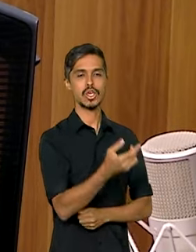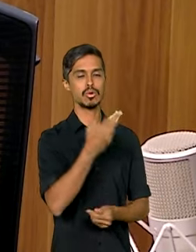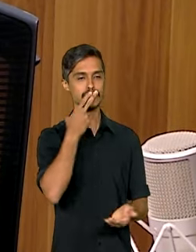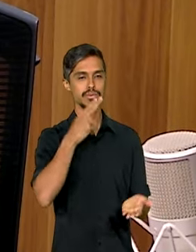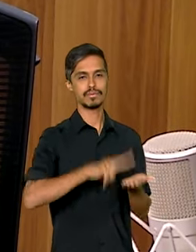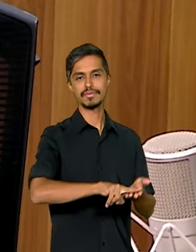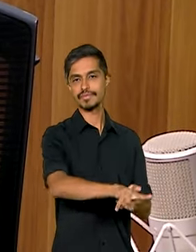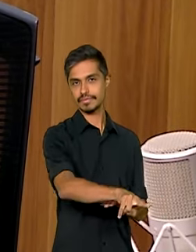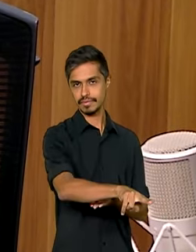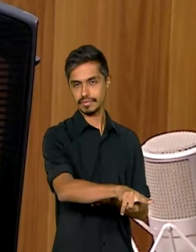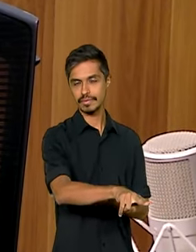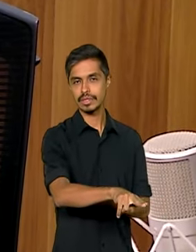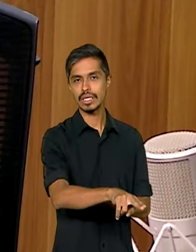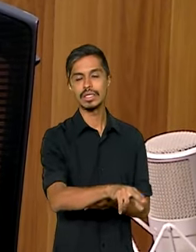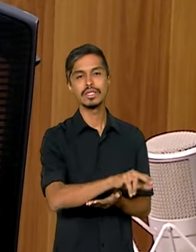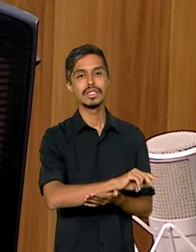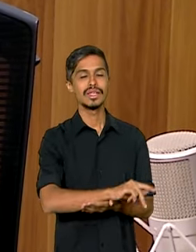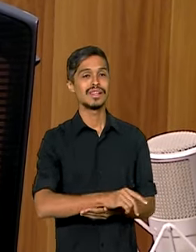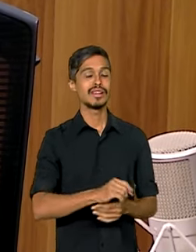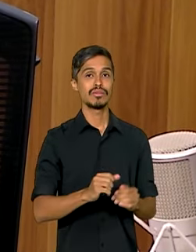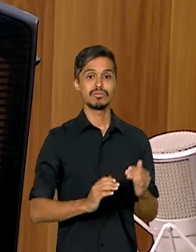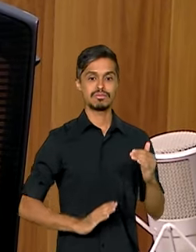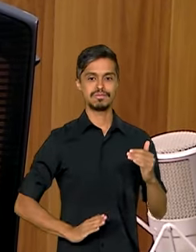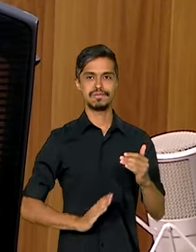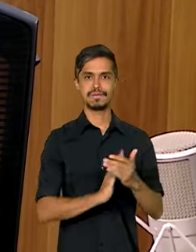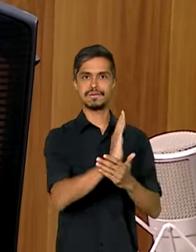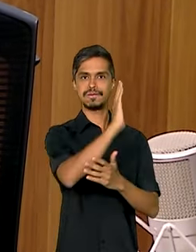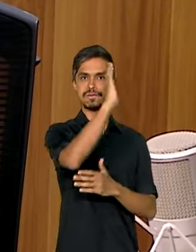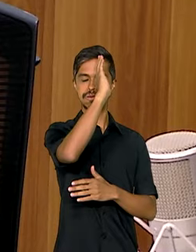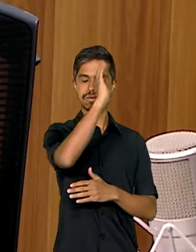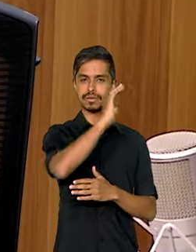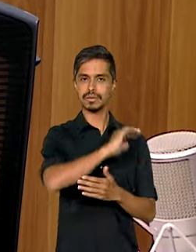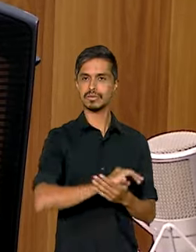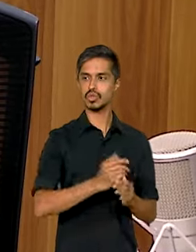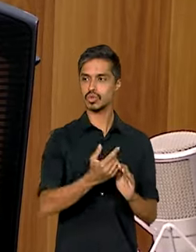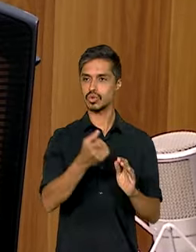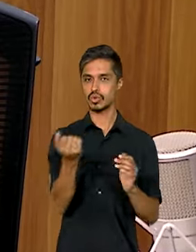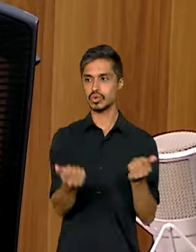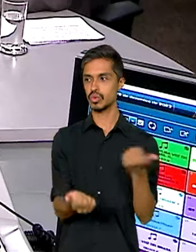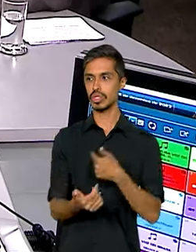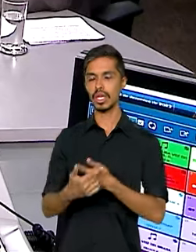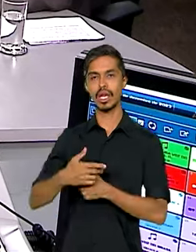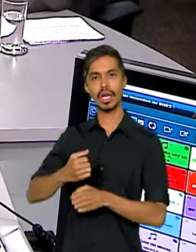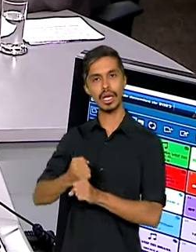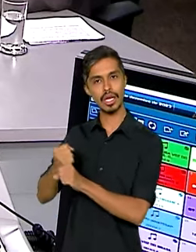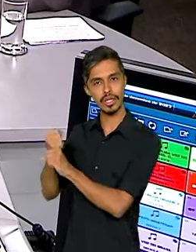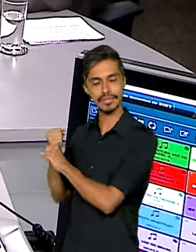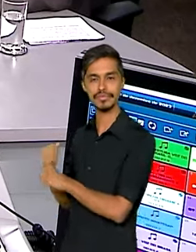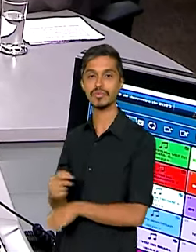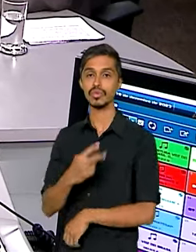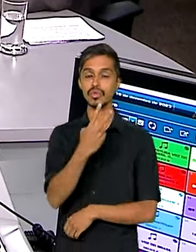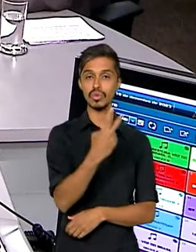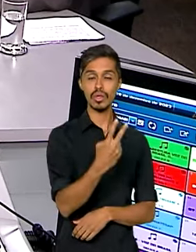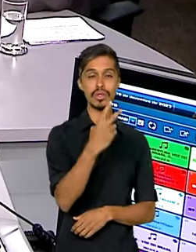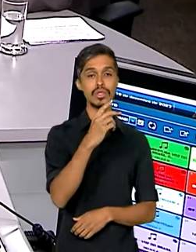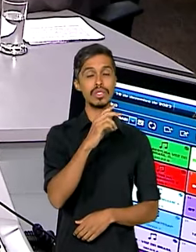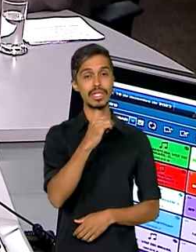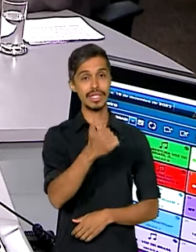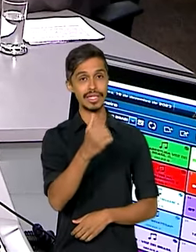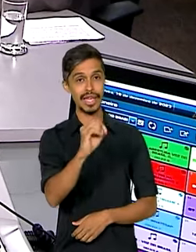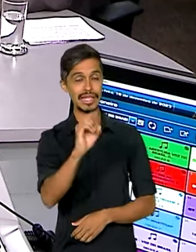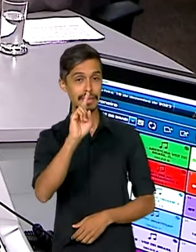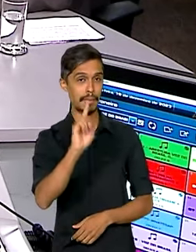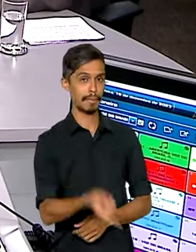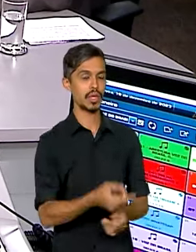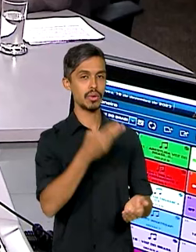cartas record de todas as campanhas mas a melhor notícia 210.000 cartas